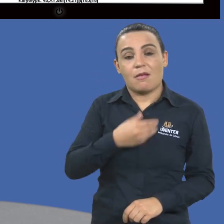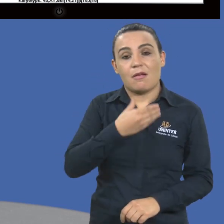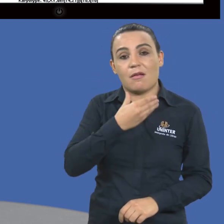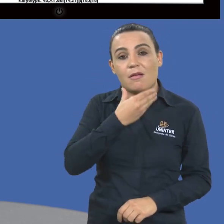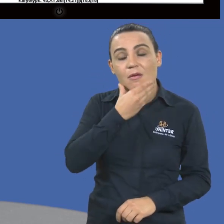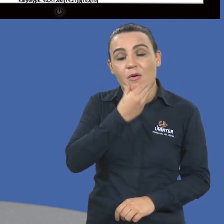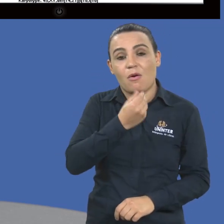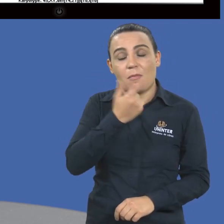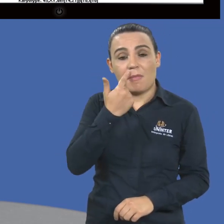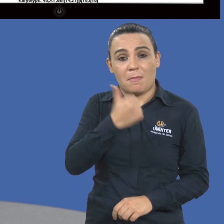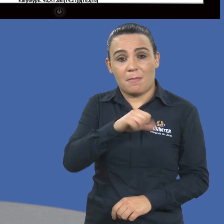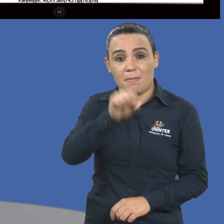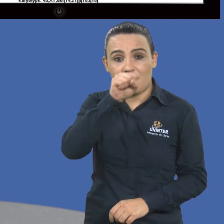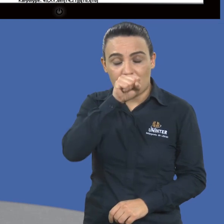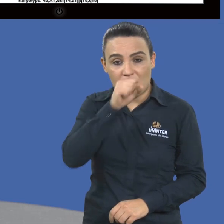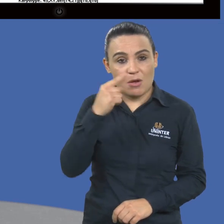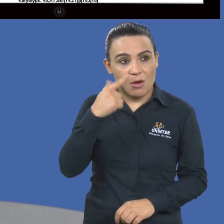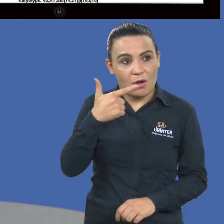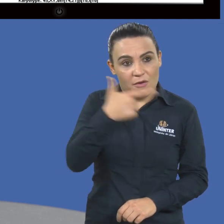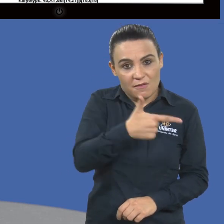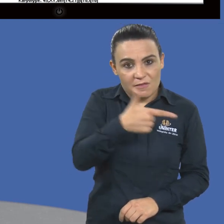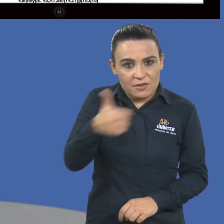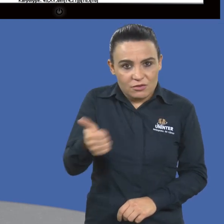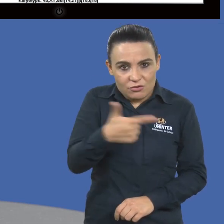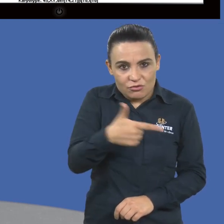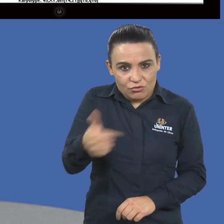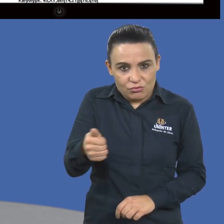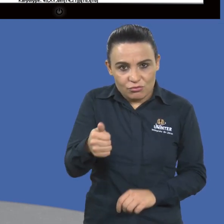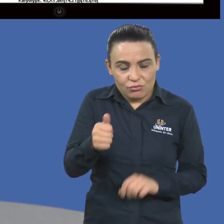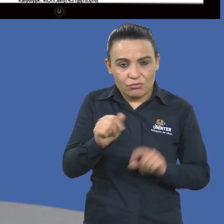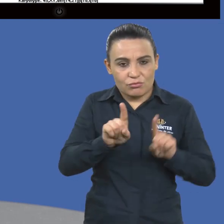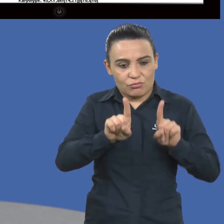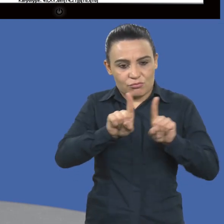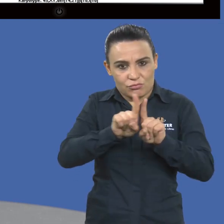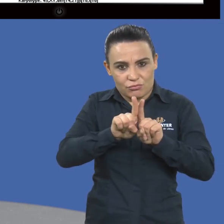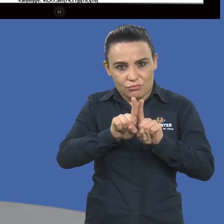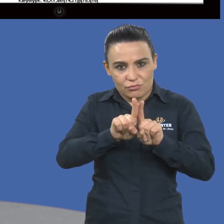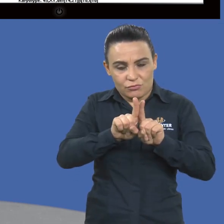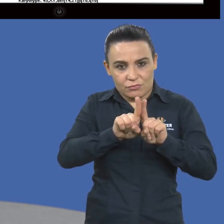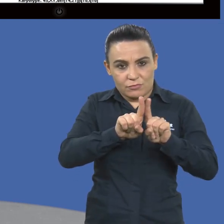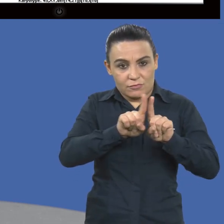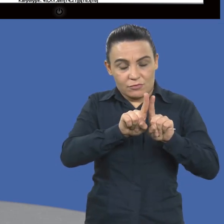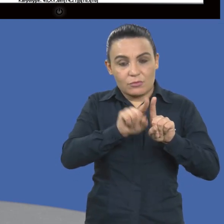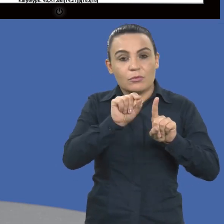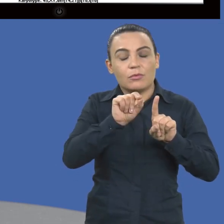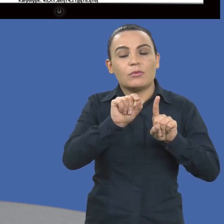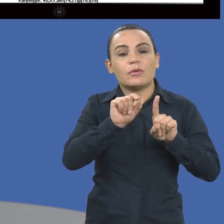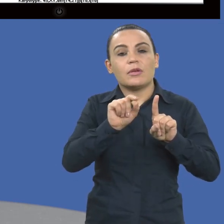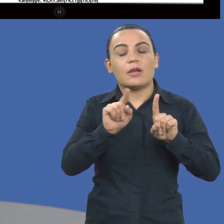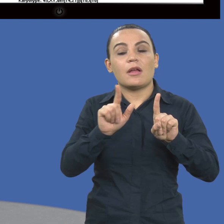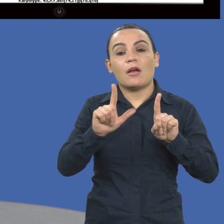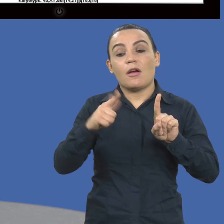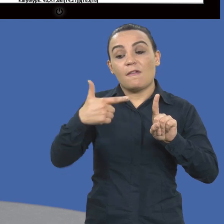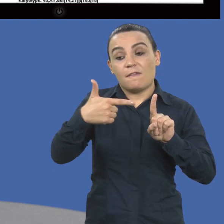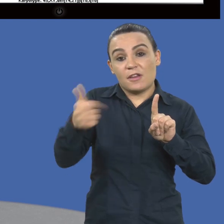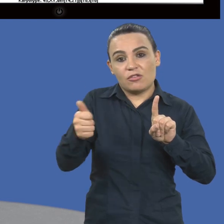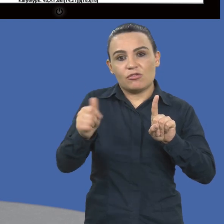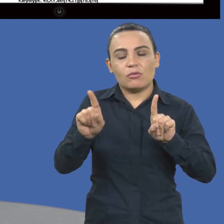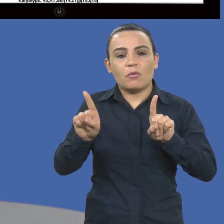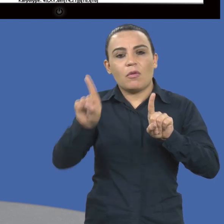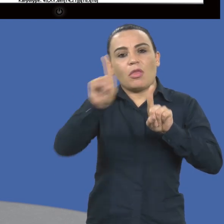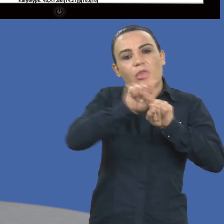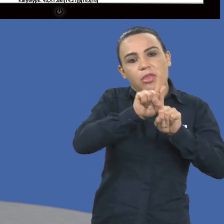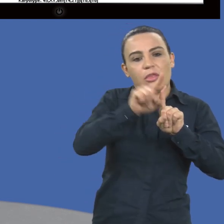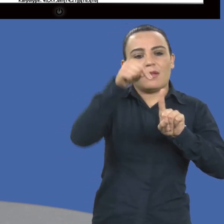aí, é um homem cujo cromossomo 21, um deles, está grudado no 14.